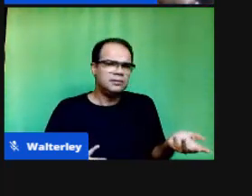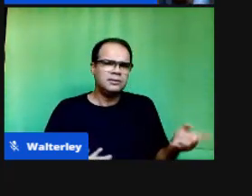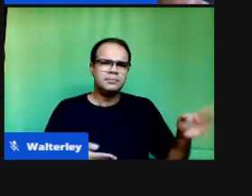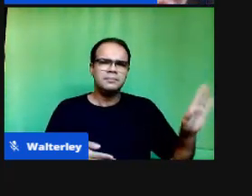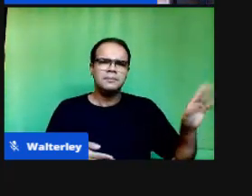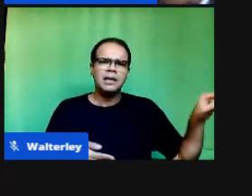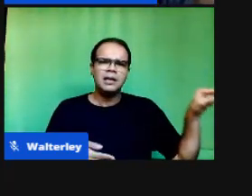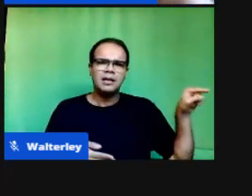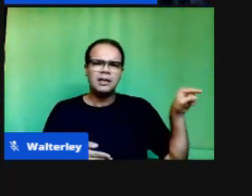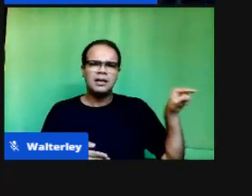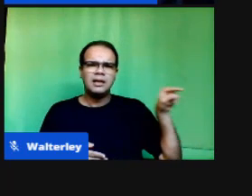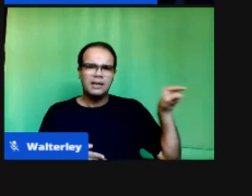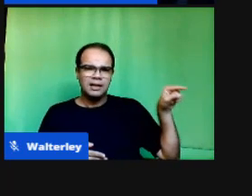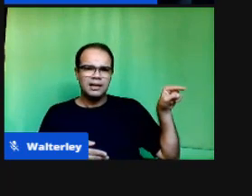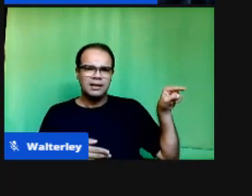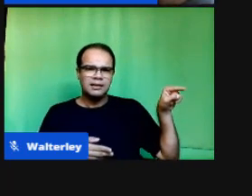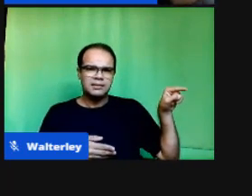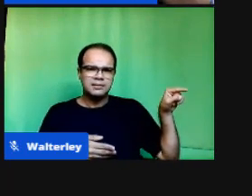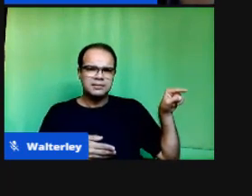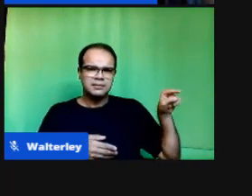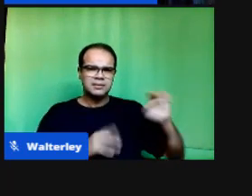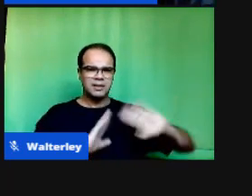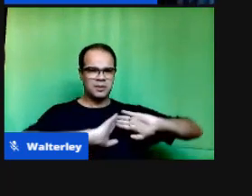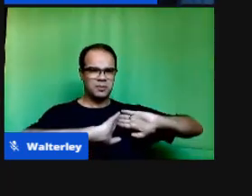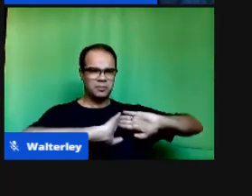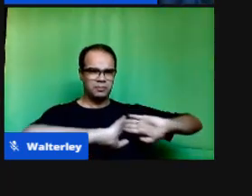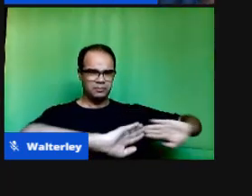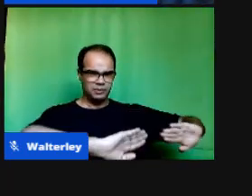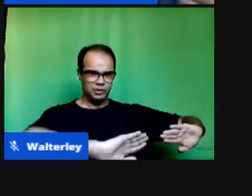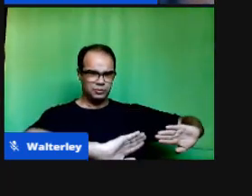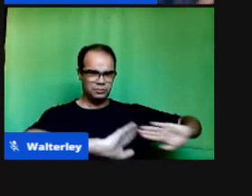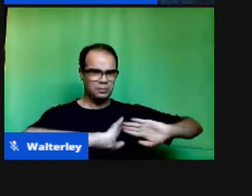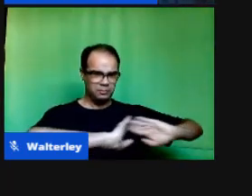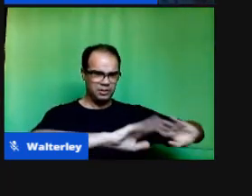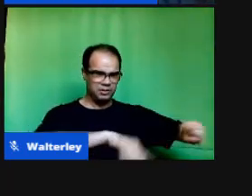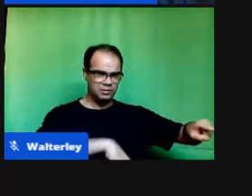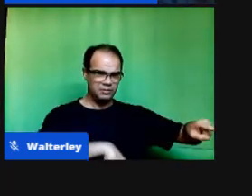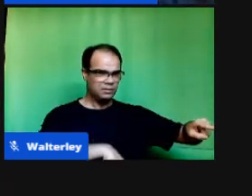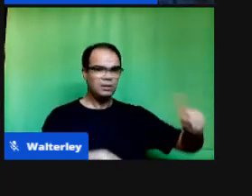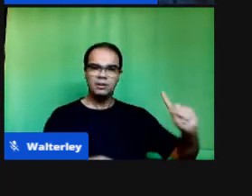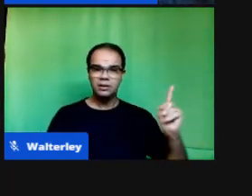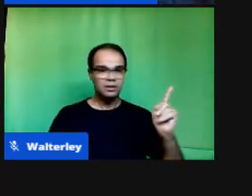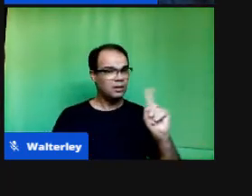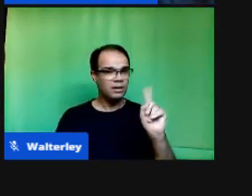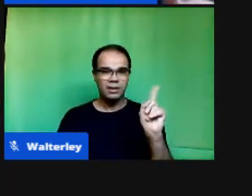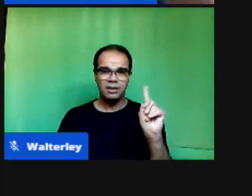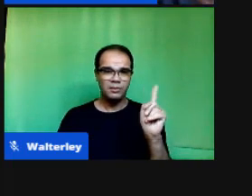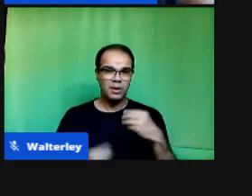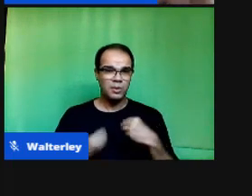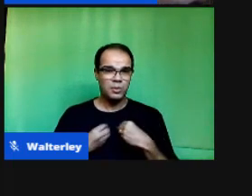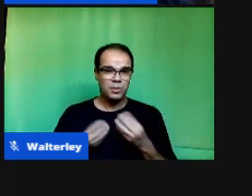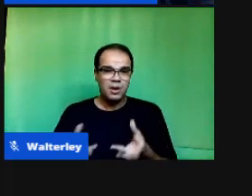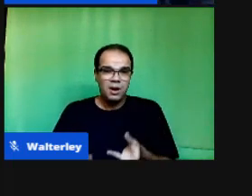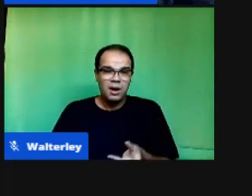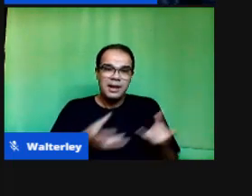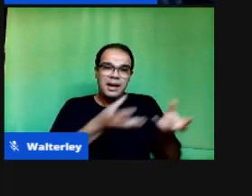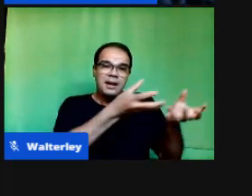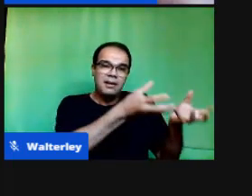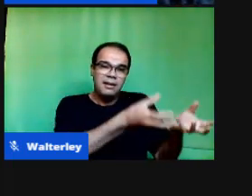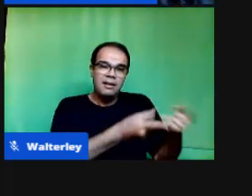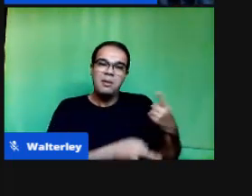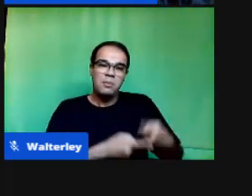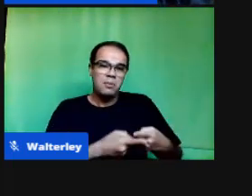que eu preciso te devolver? Claro que, né, usando aí uma metáfora, claro que em uma outra oportunidade eu vou devolver a caixa de chocolate ou